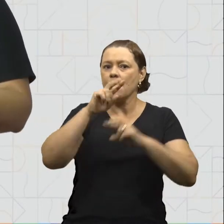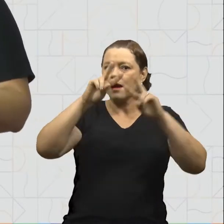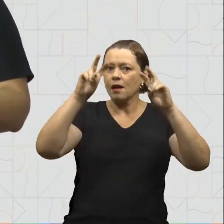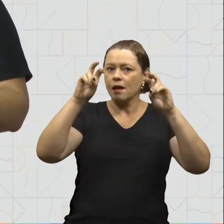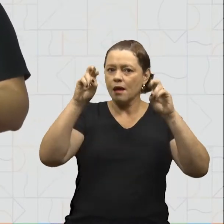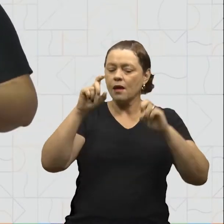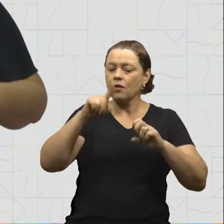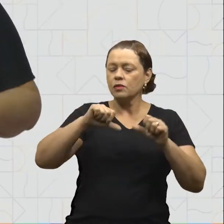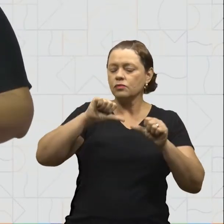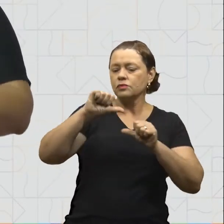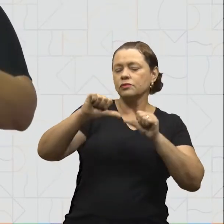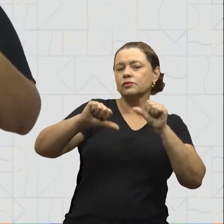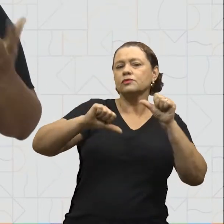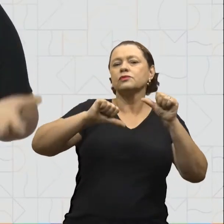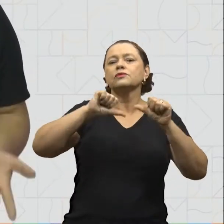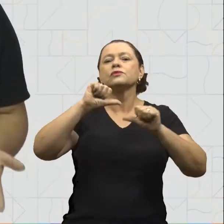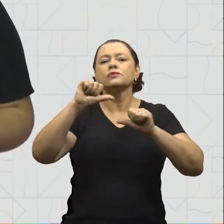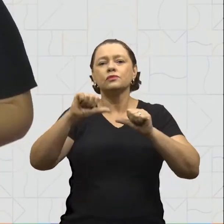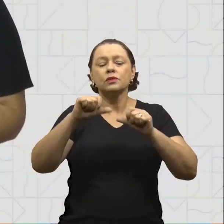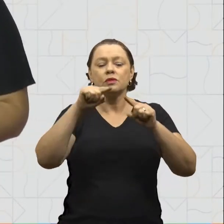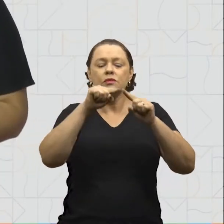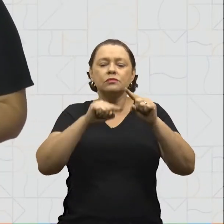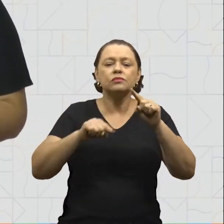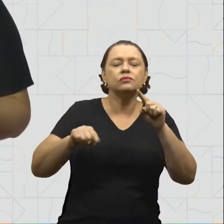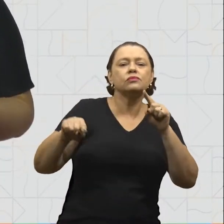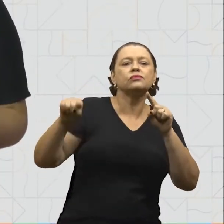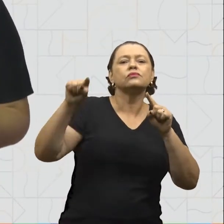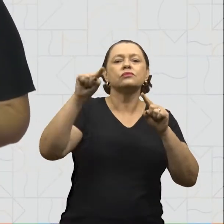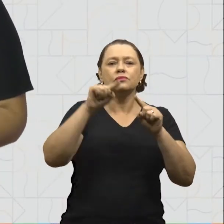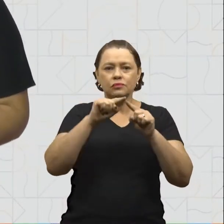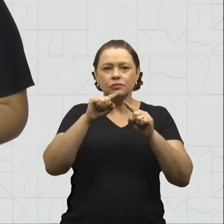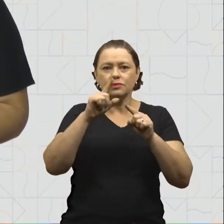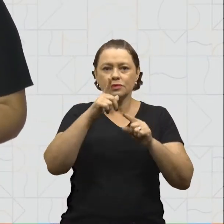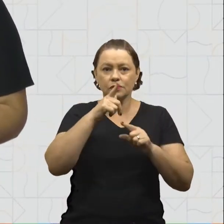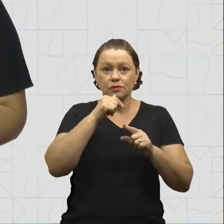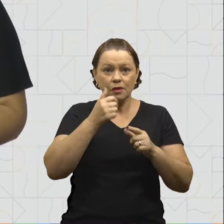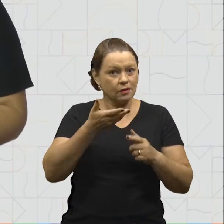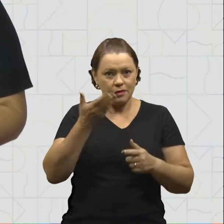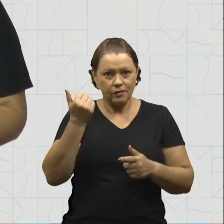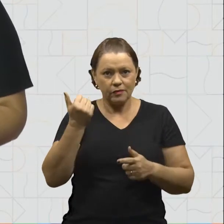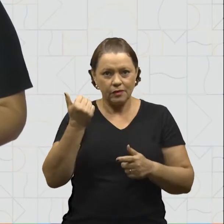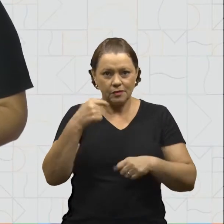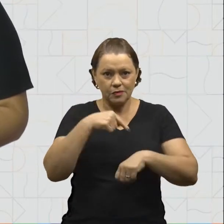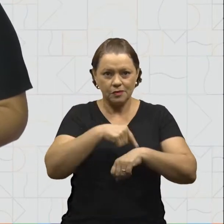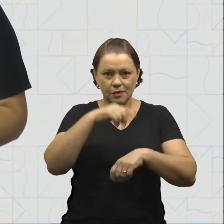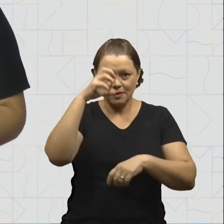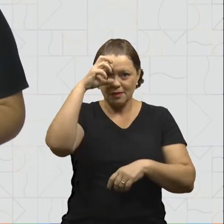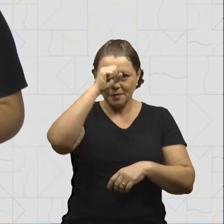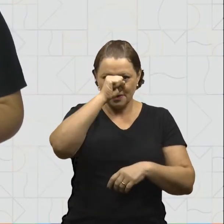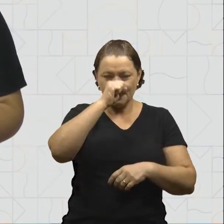mudanças de estado físico e o ciclo hidrológico. Então vamos lá para a nossa hora de aprender?